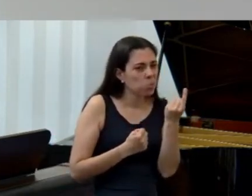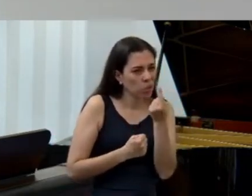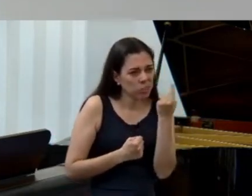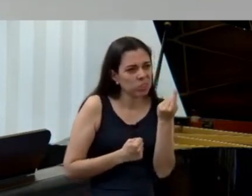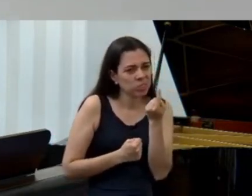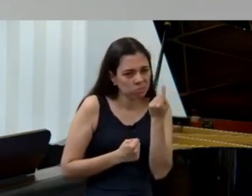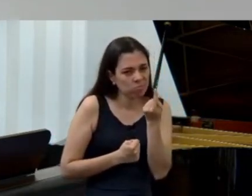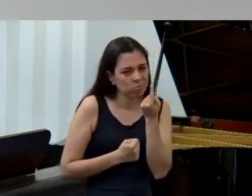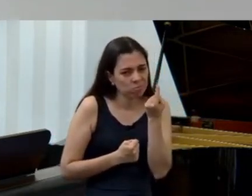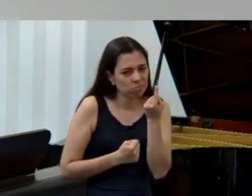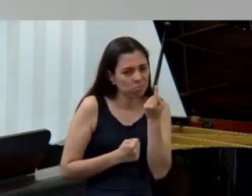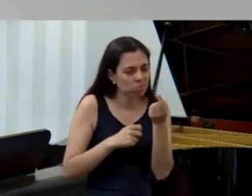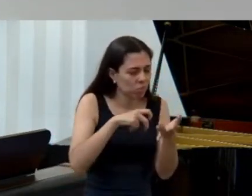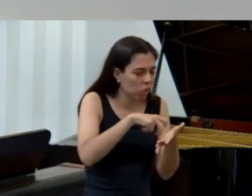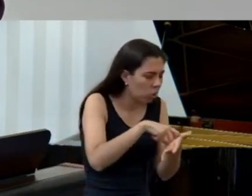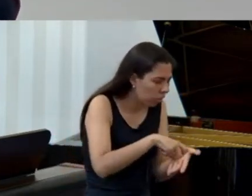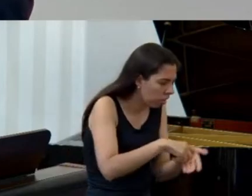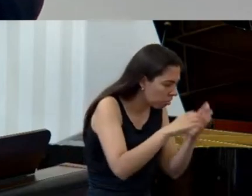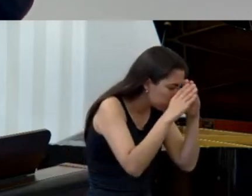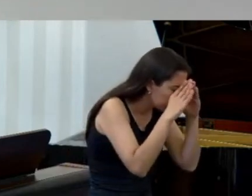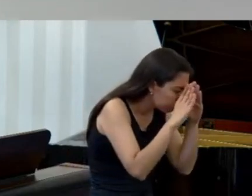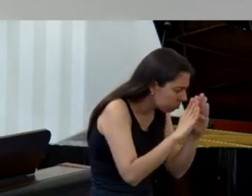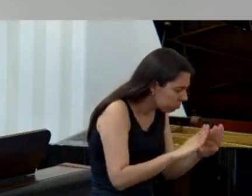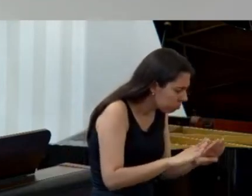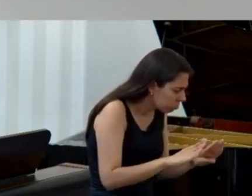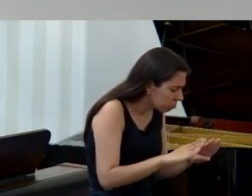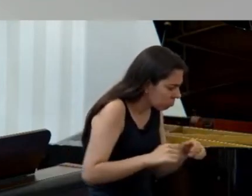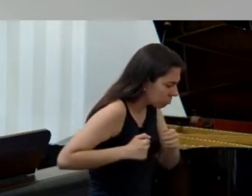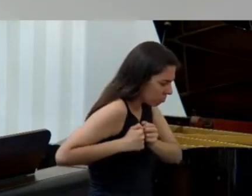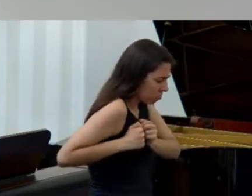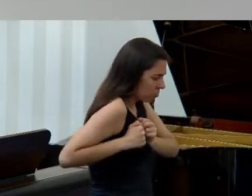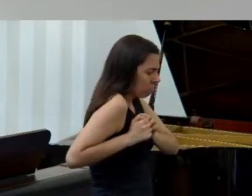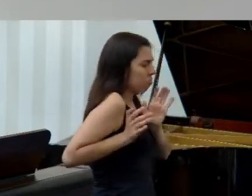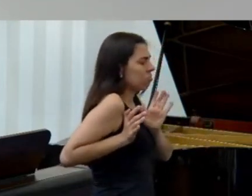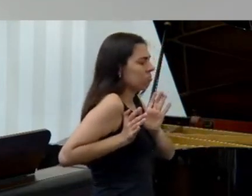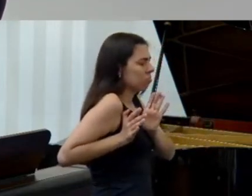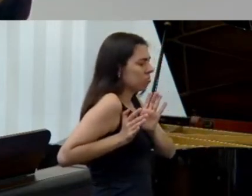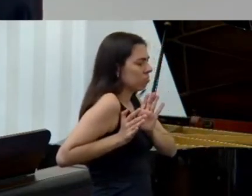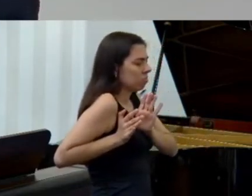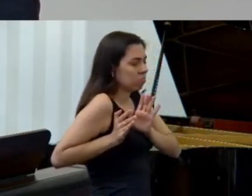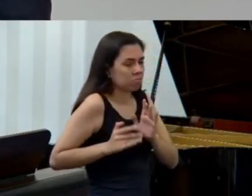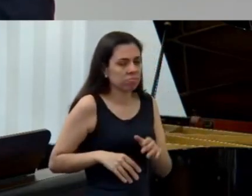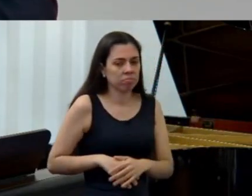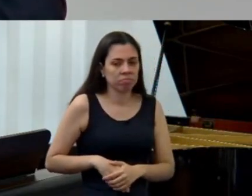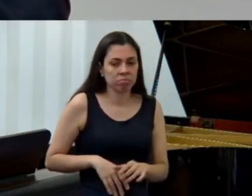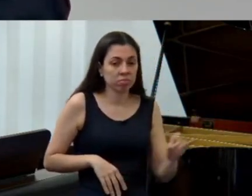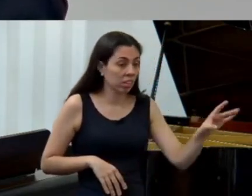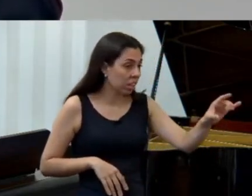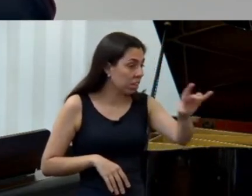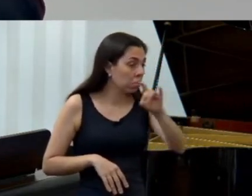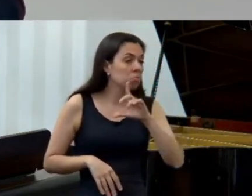porta, nos colocamos de joelho diante do Senhor, abrimos o nosso coração. Isso é importante para a vida